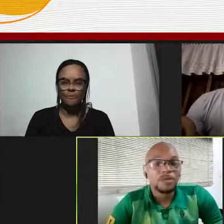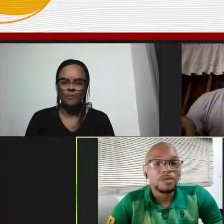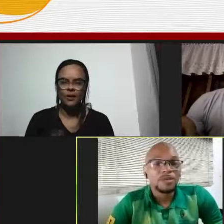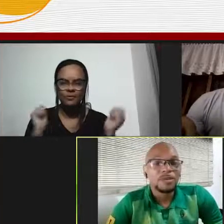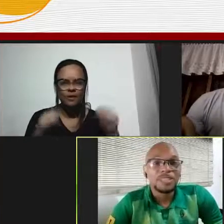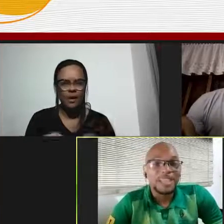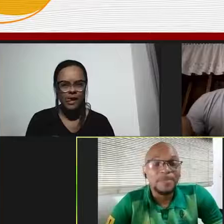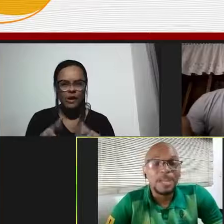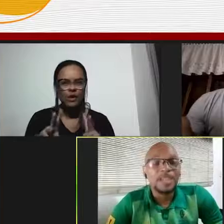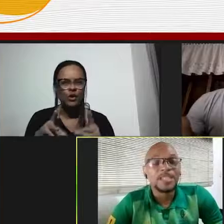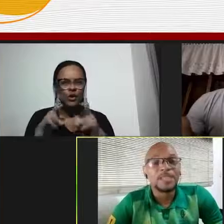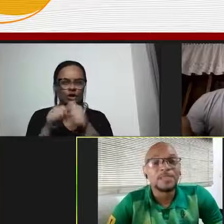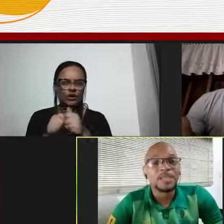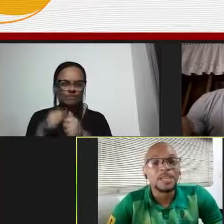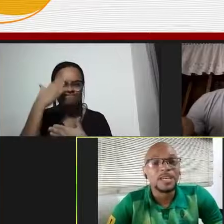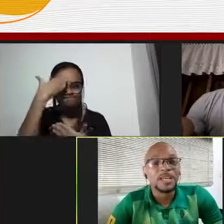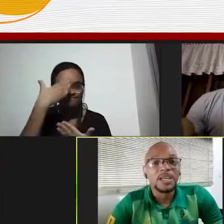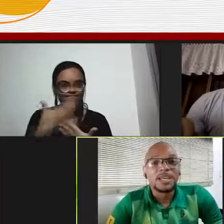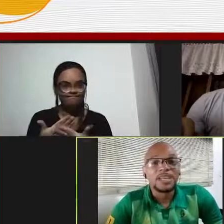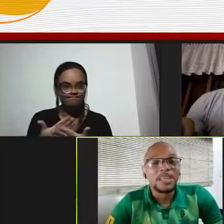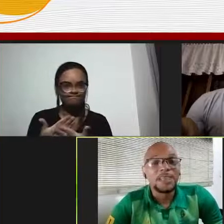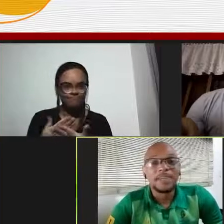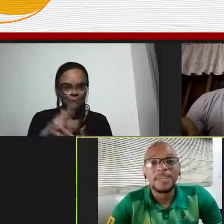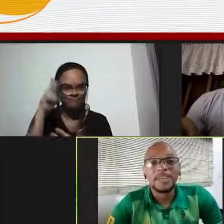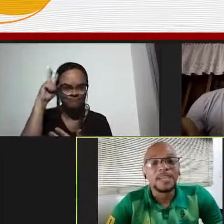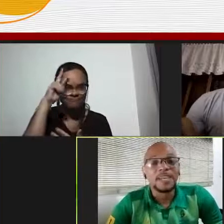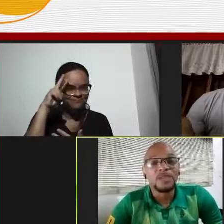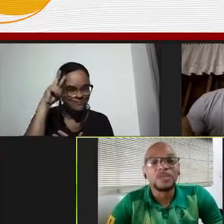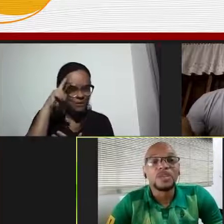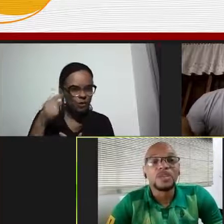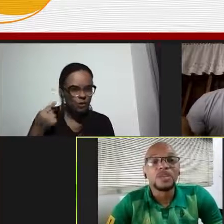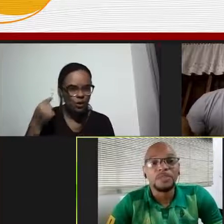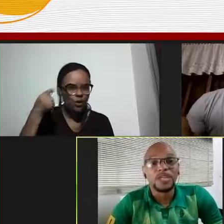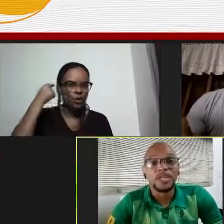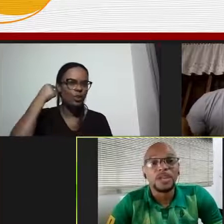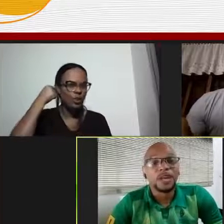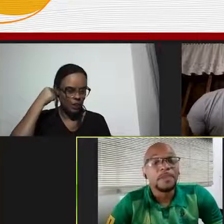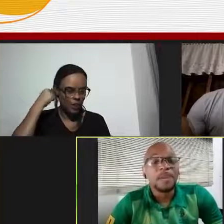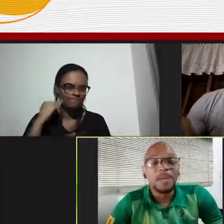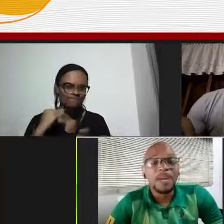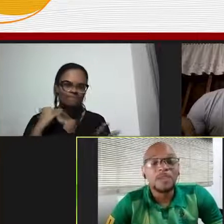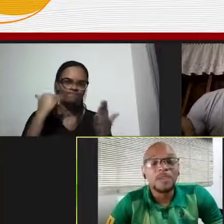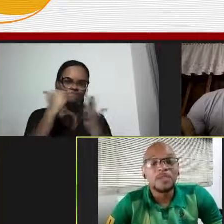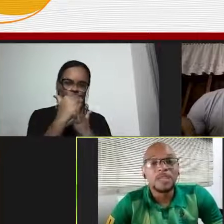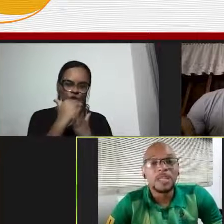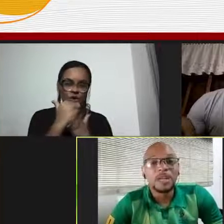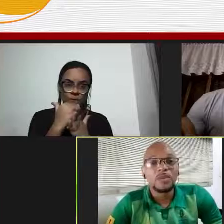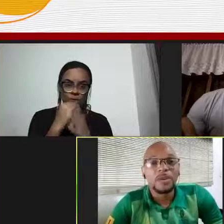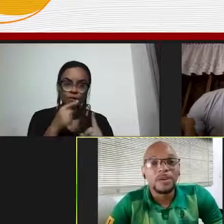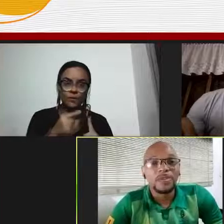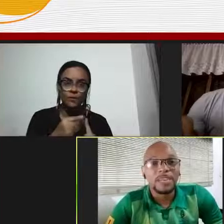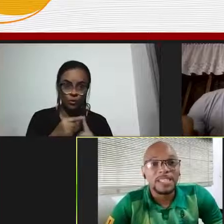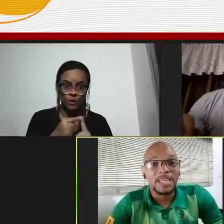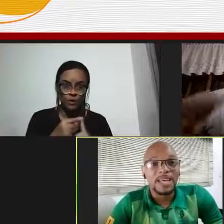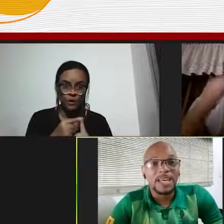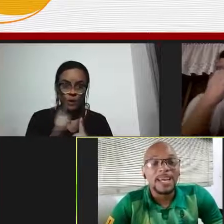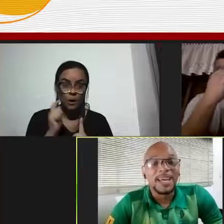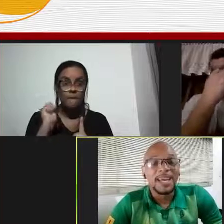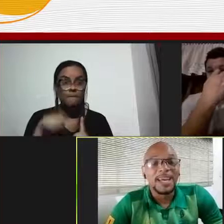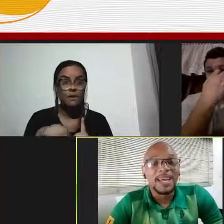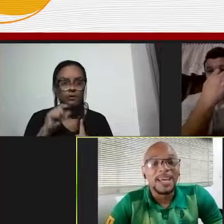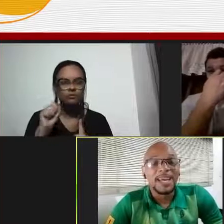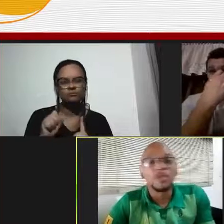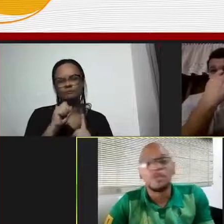tudo. Sempre acredita em você, sempre vencendo os seus limites. Primeira coisa que você tem que fazer